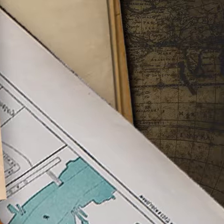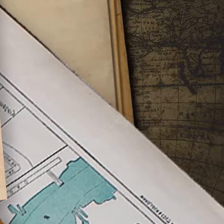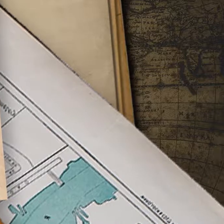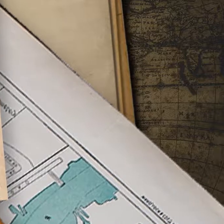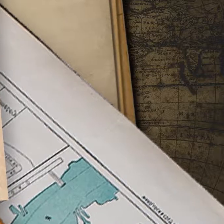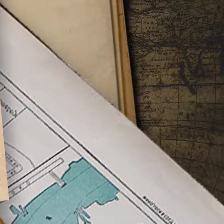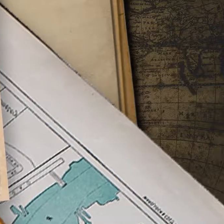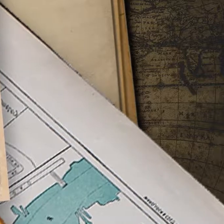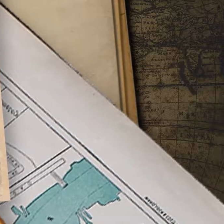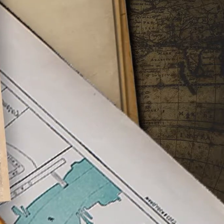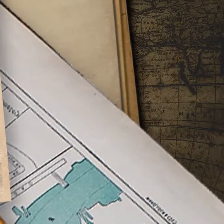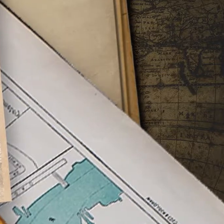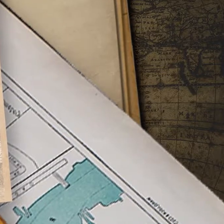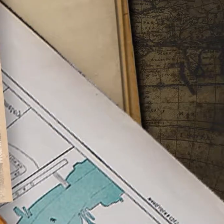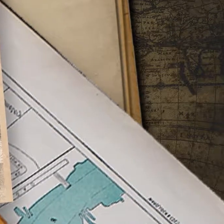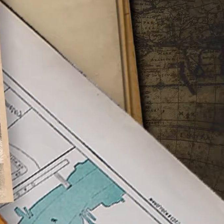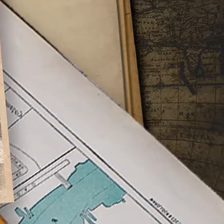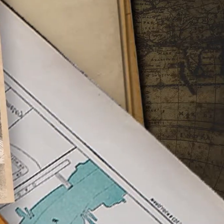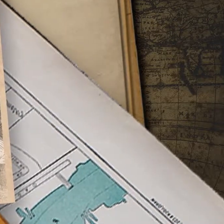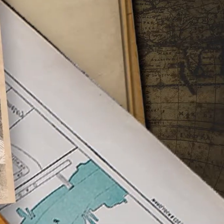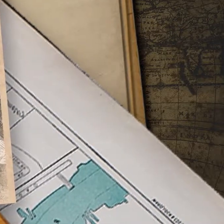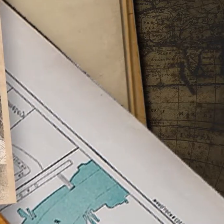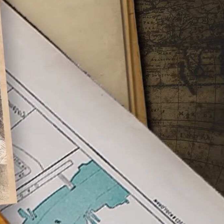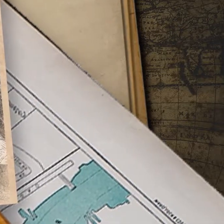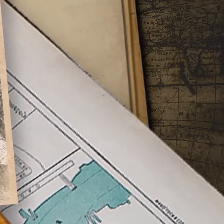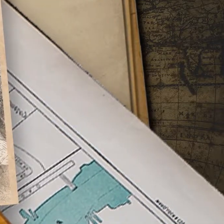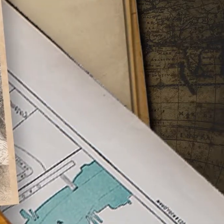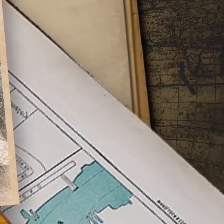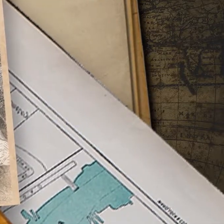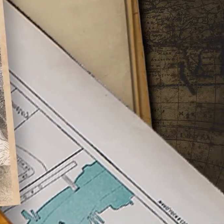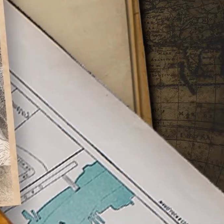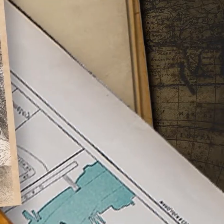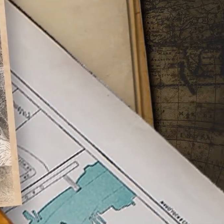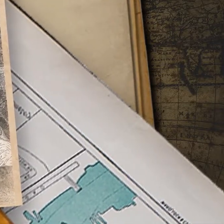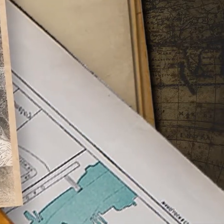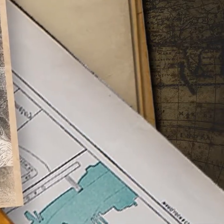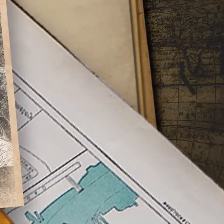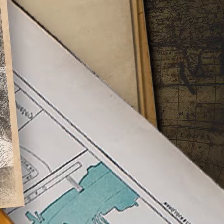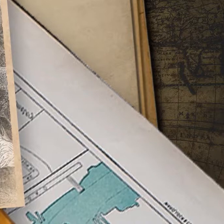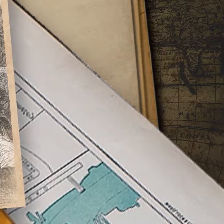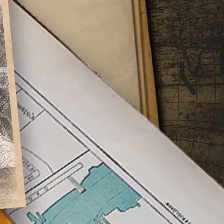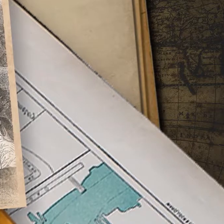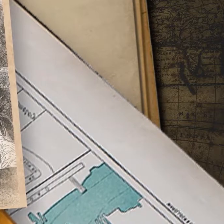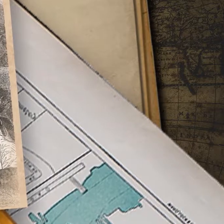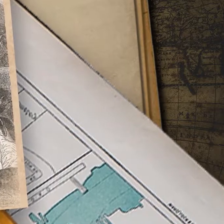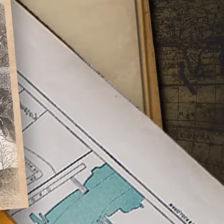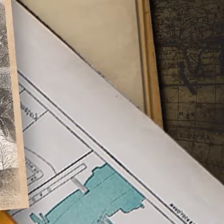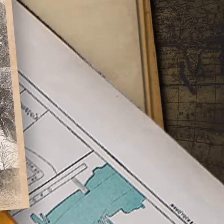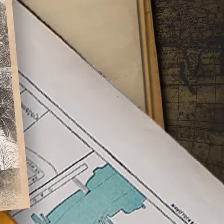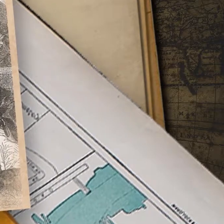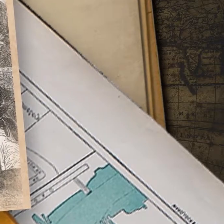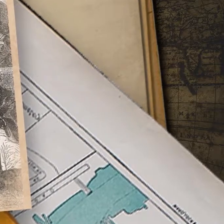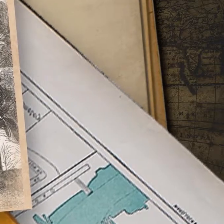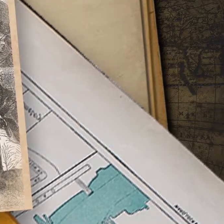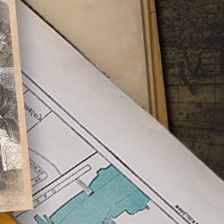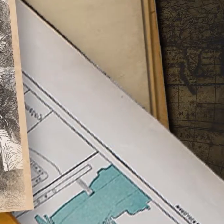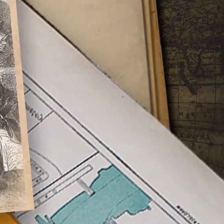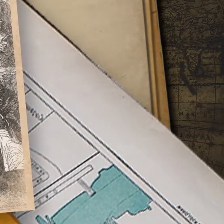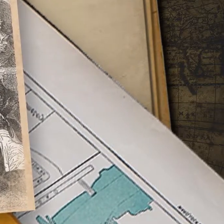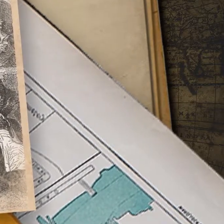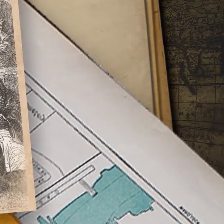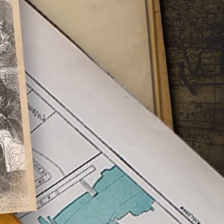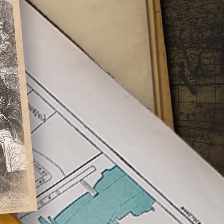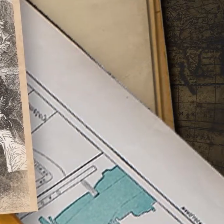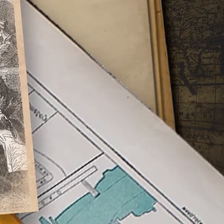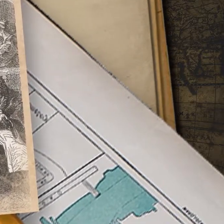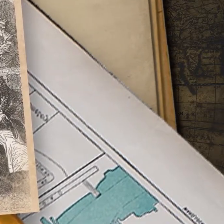panos cobrindo a cabeça. Atrás, um homem barbudo numa barraca atende uma pessoa de costas com uma criança no colo.